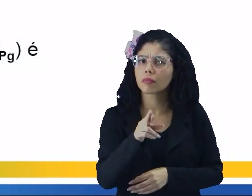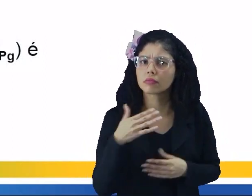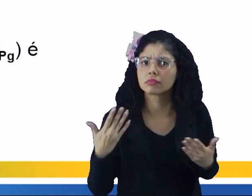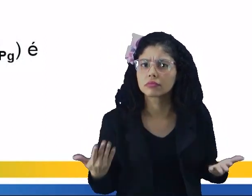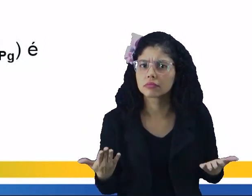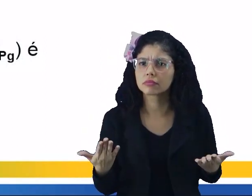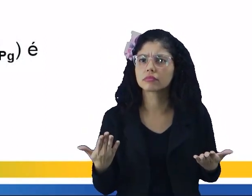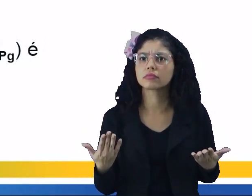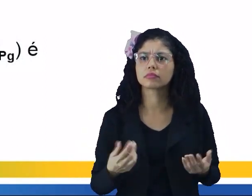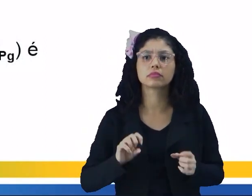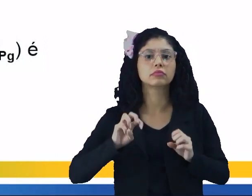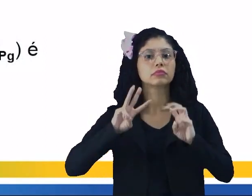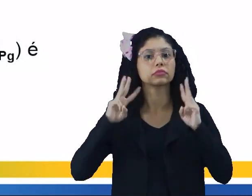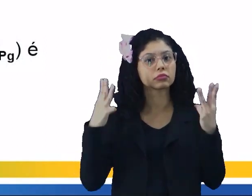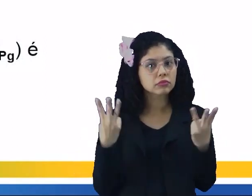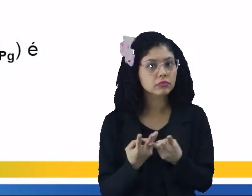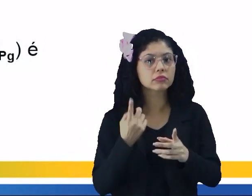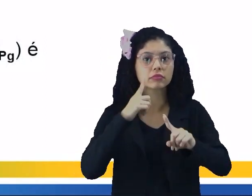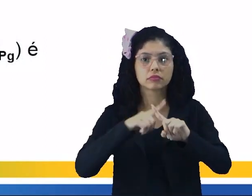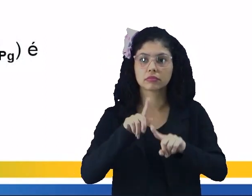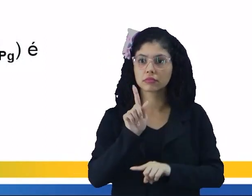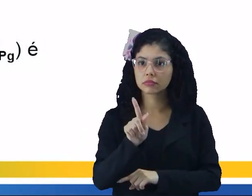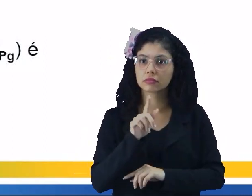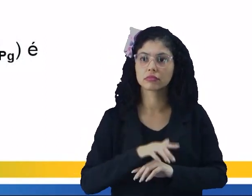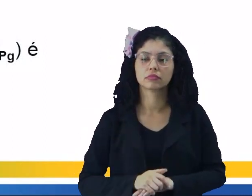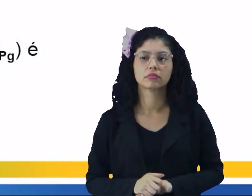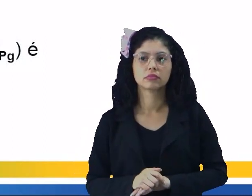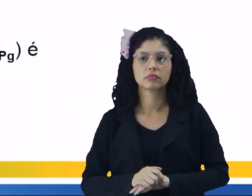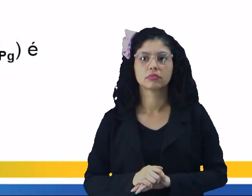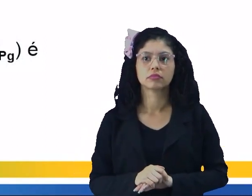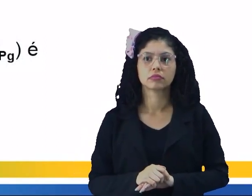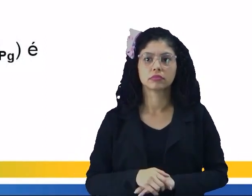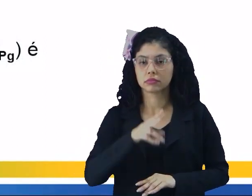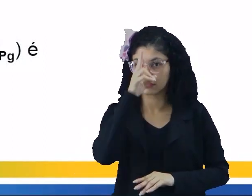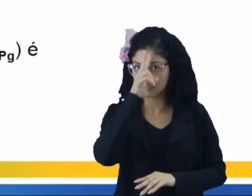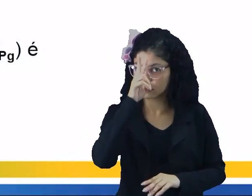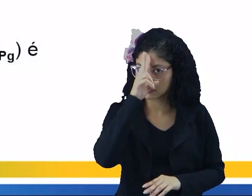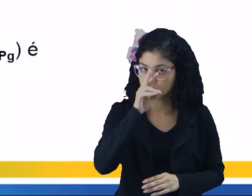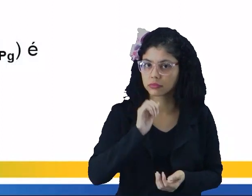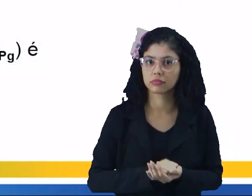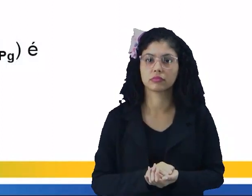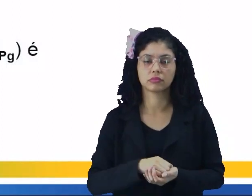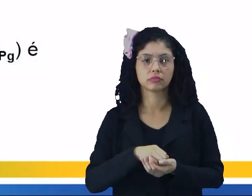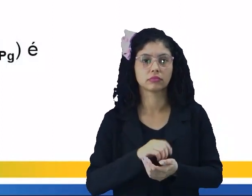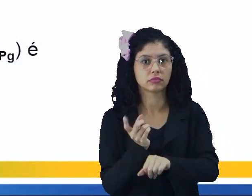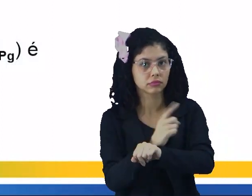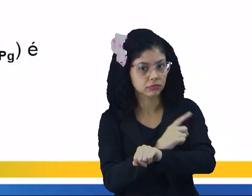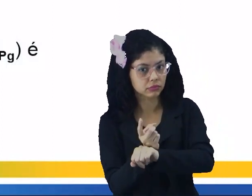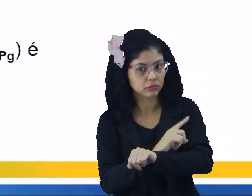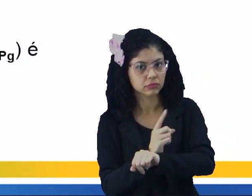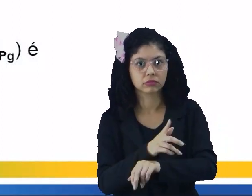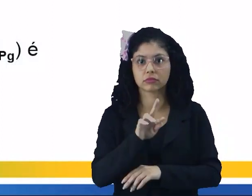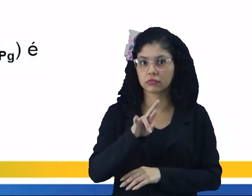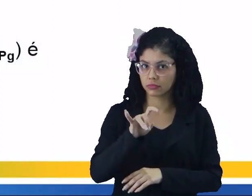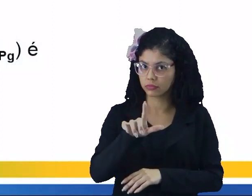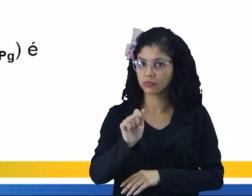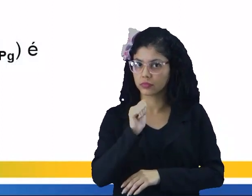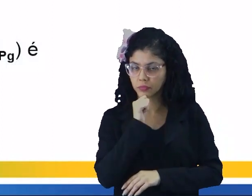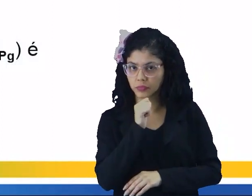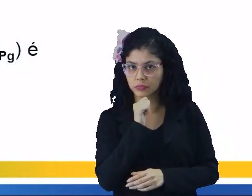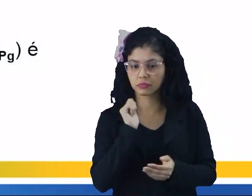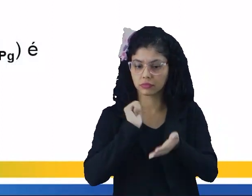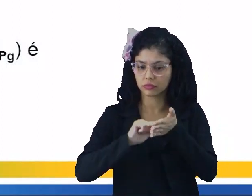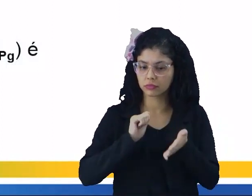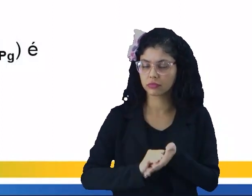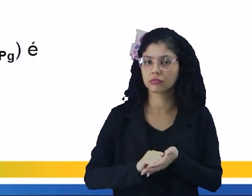peso? Massa vezes G, não é isso? G, lembre-se que é a aceleração da gravidade. Então a gente pode escrever